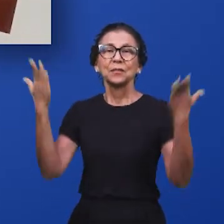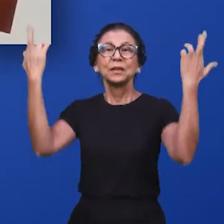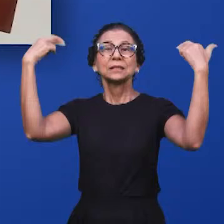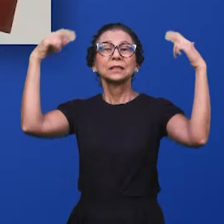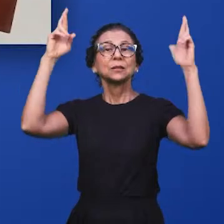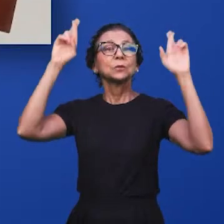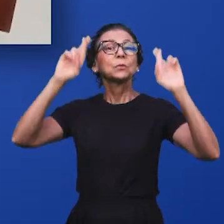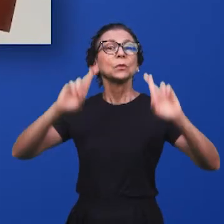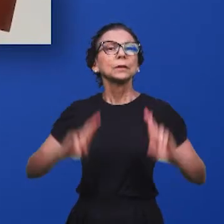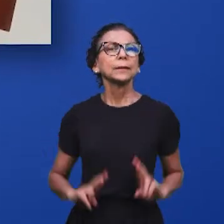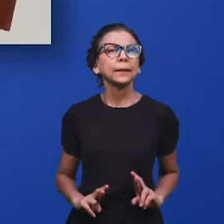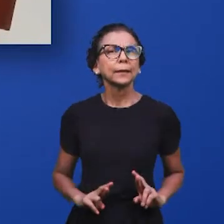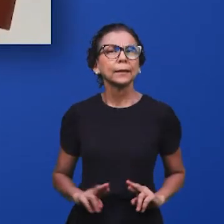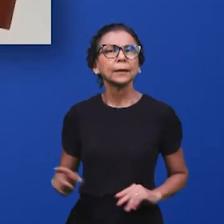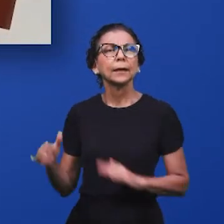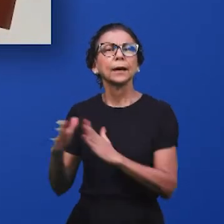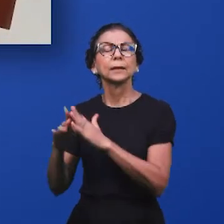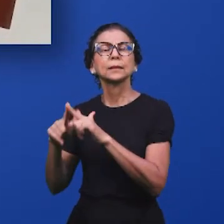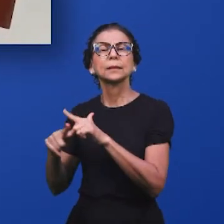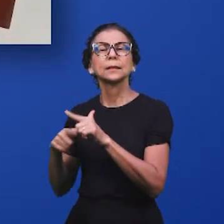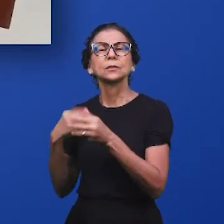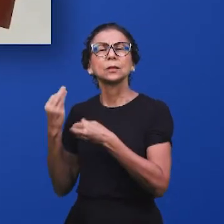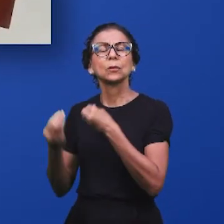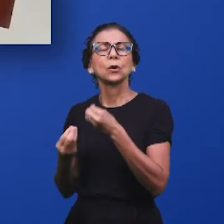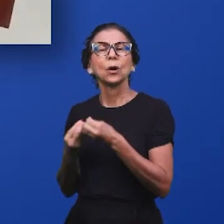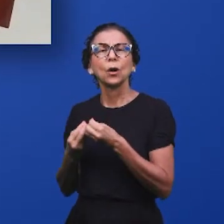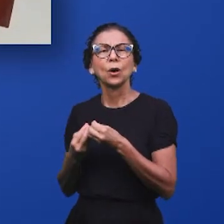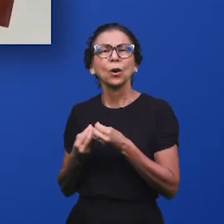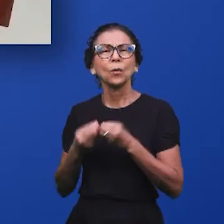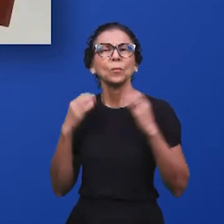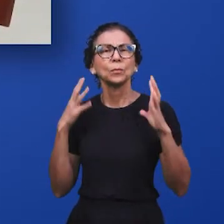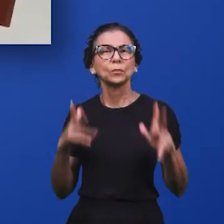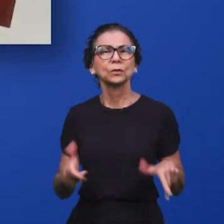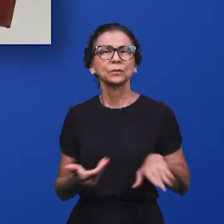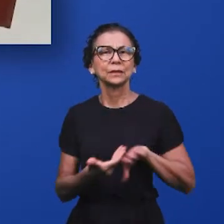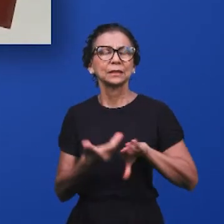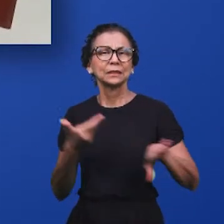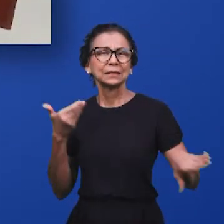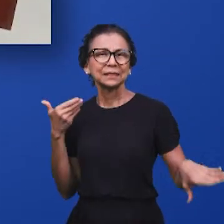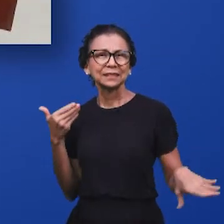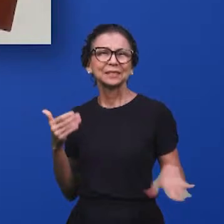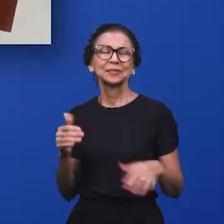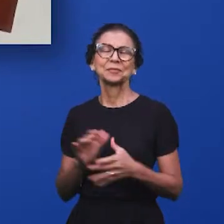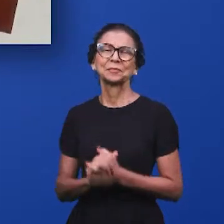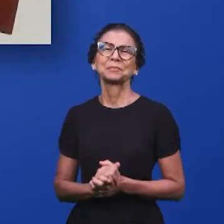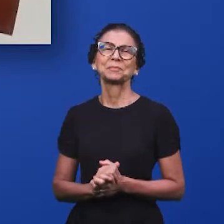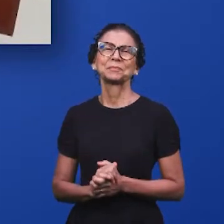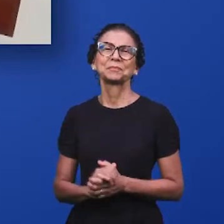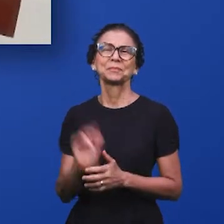E como a igreja fiel deve estar agora? A paz do Senhor Jesus.